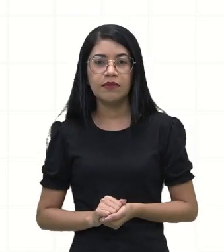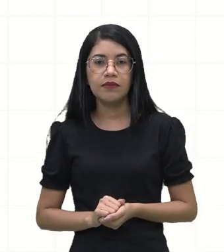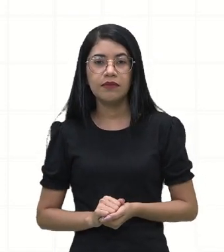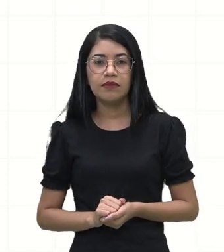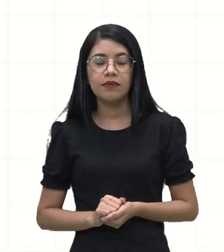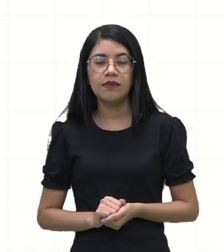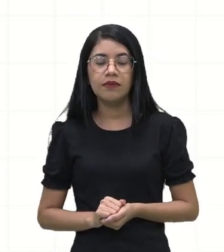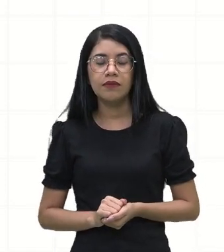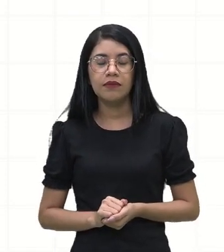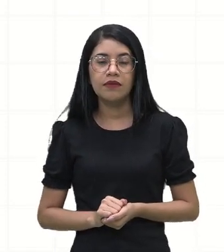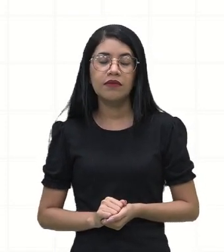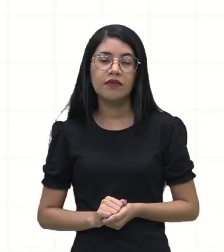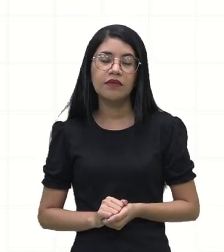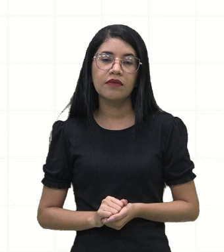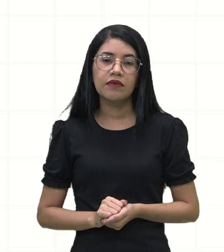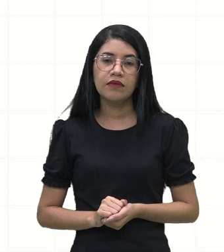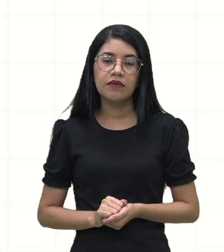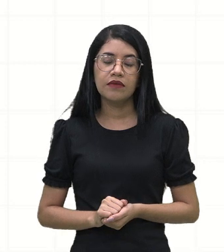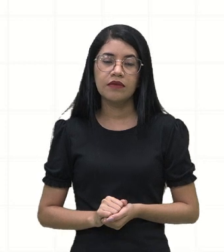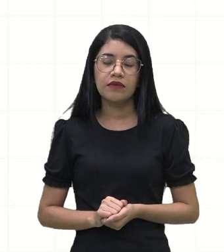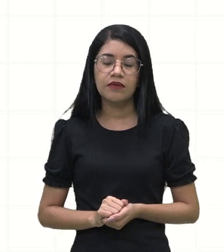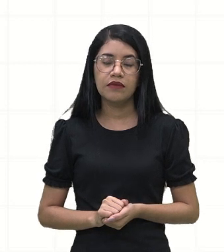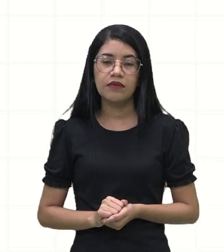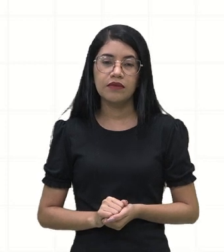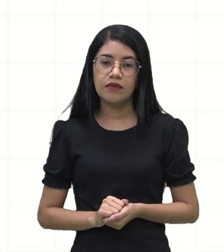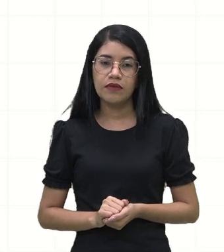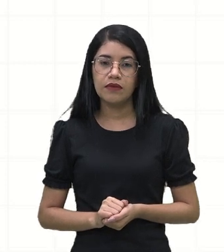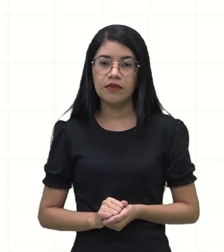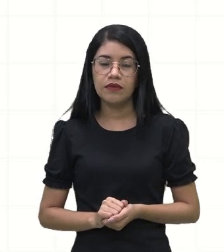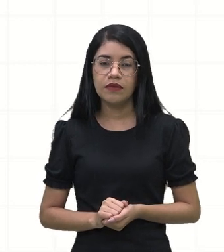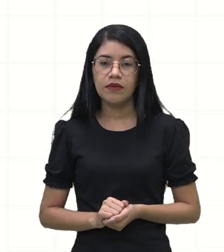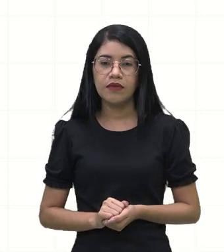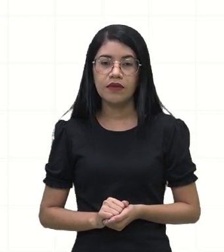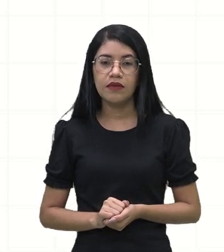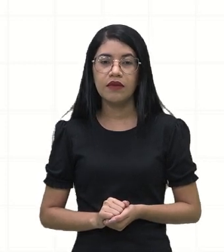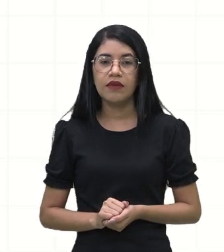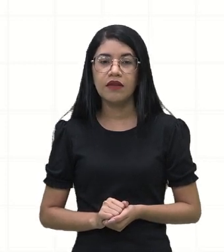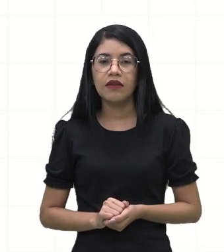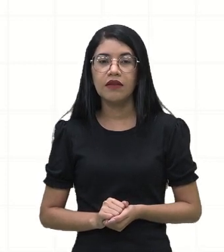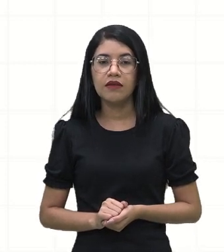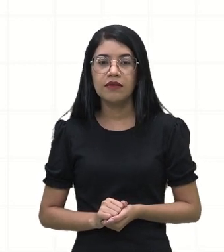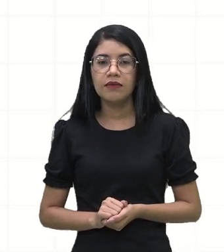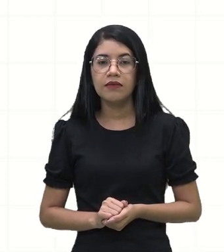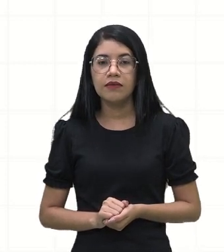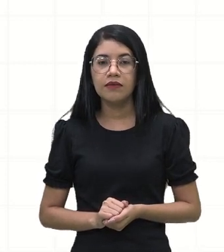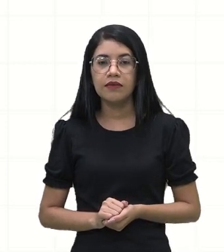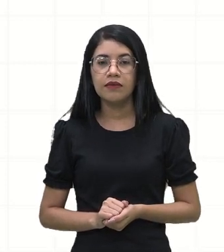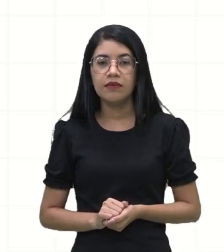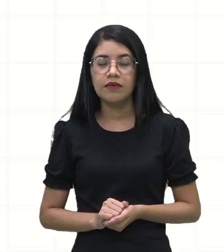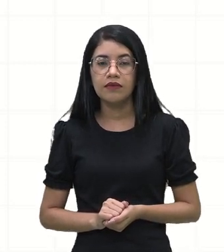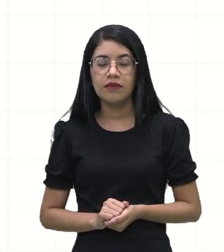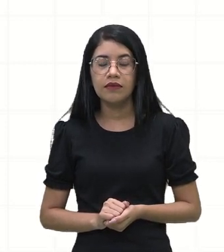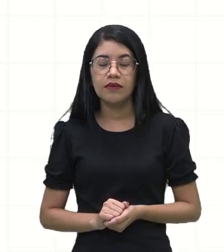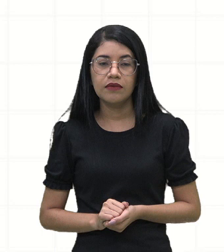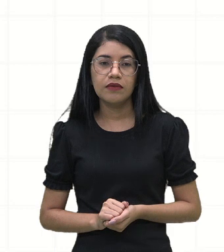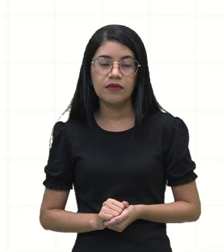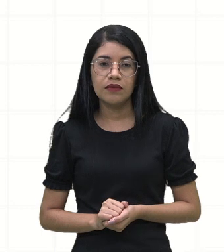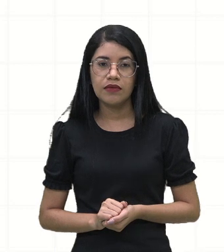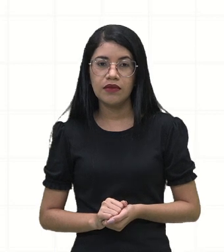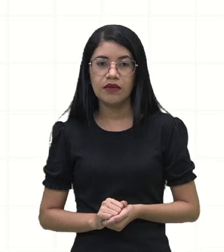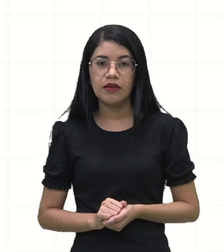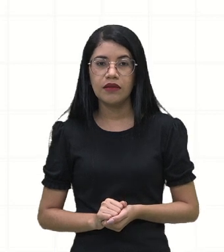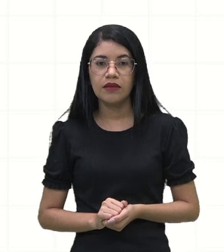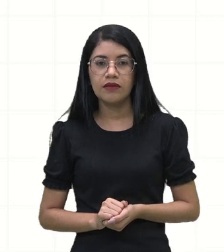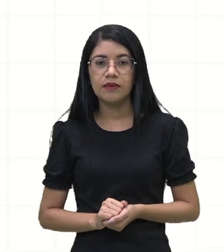medida, tá? Centímetros, que foi dado, né? Ó, centímetros.